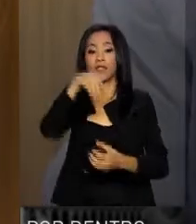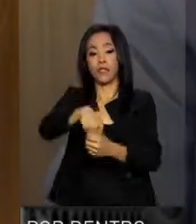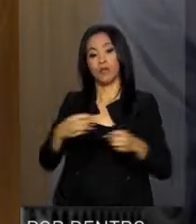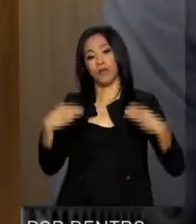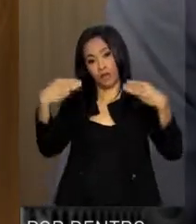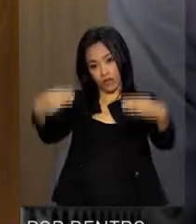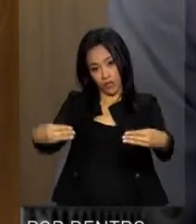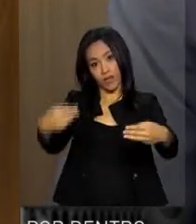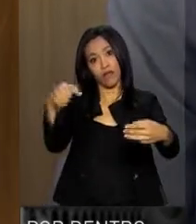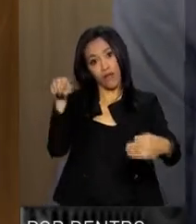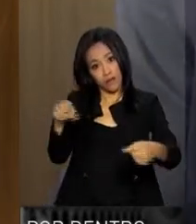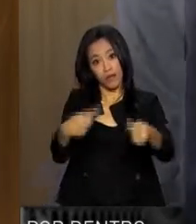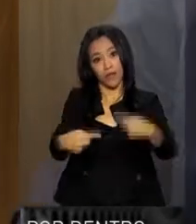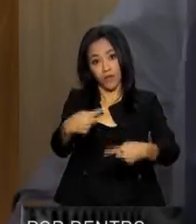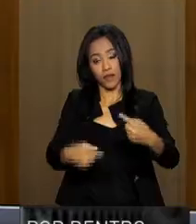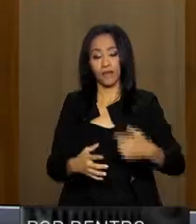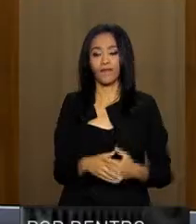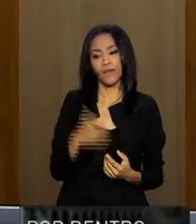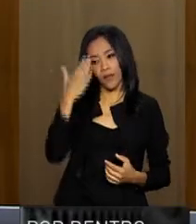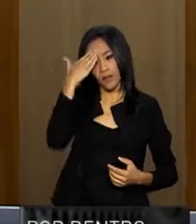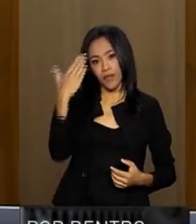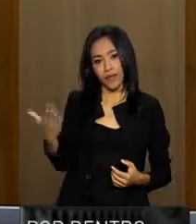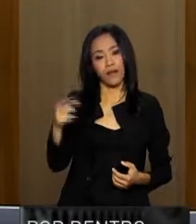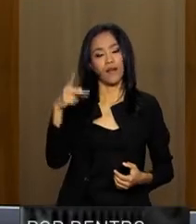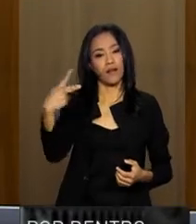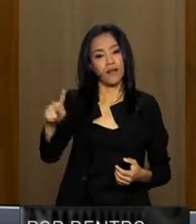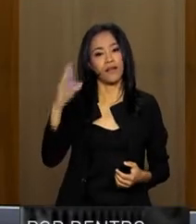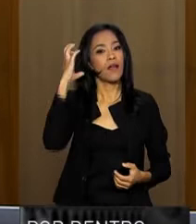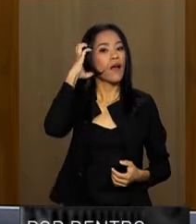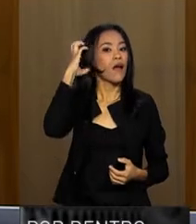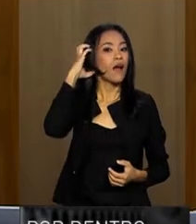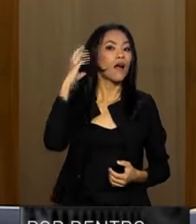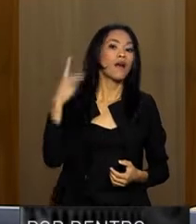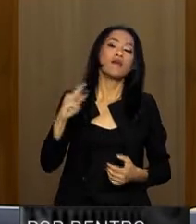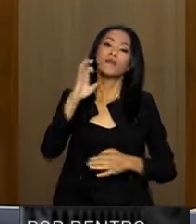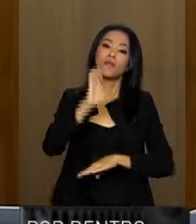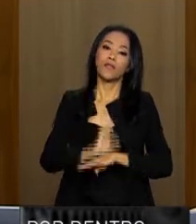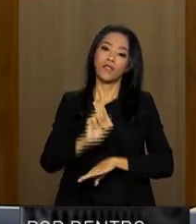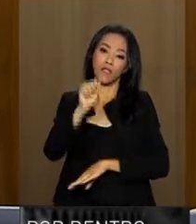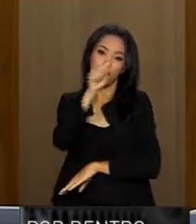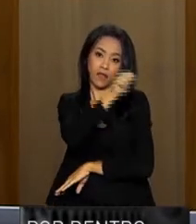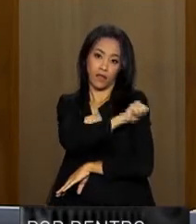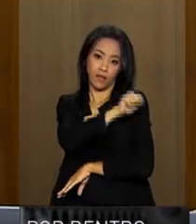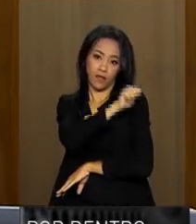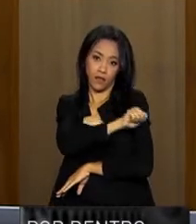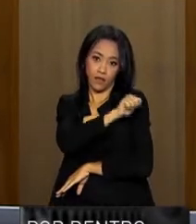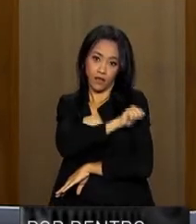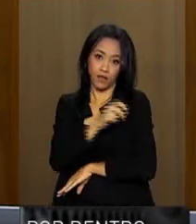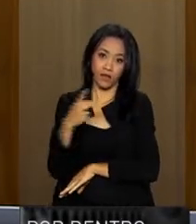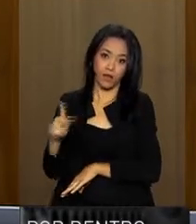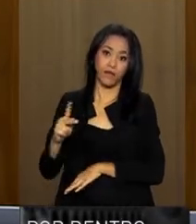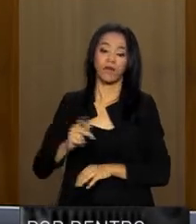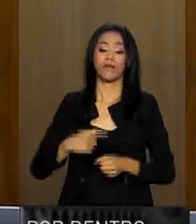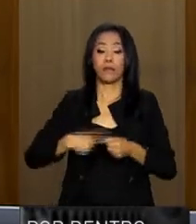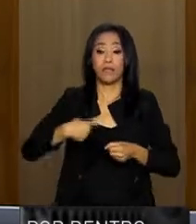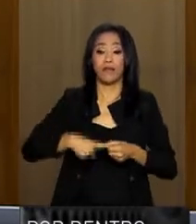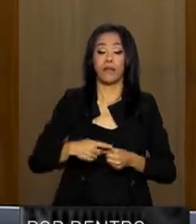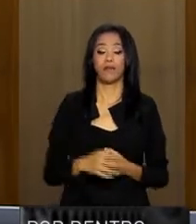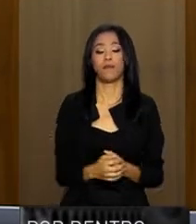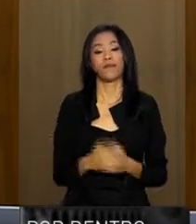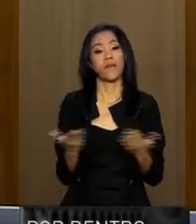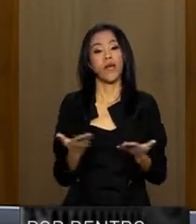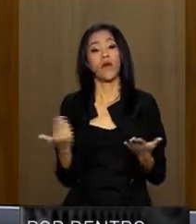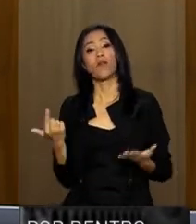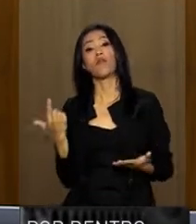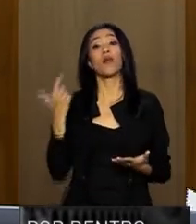política agradeço a participação do cláudio nogueira da rádio continental amd campos do campos dos goytacazes no rio de janeiro a gente segue